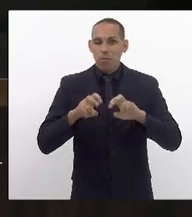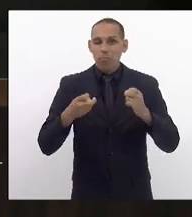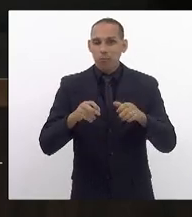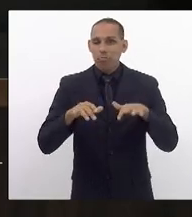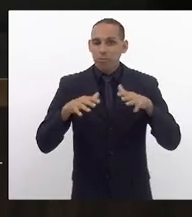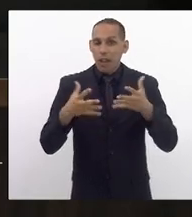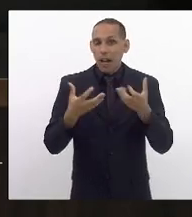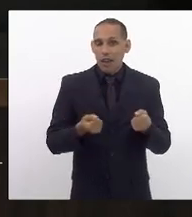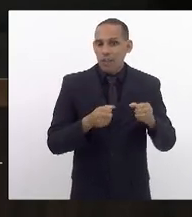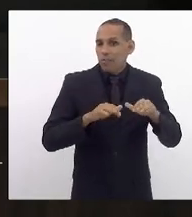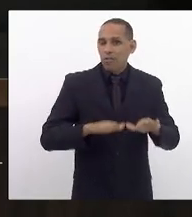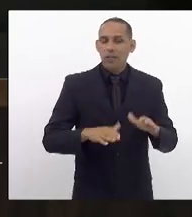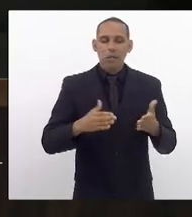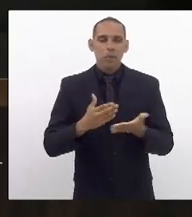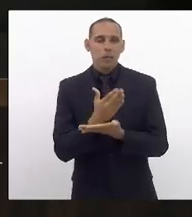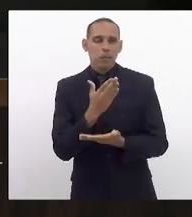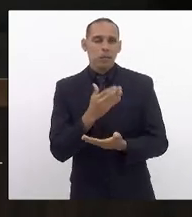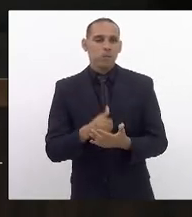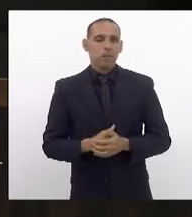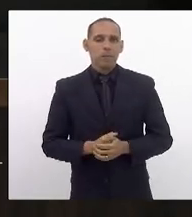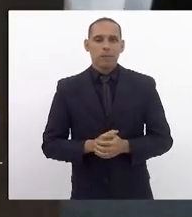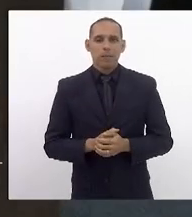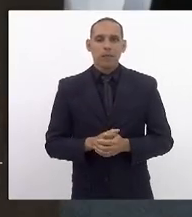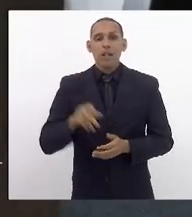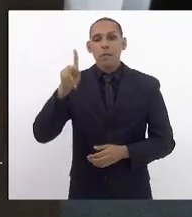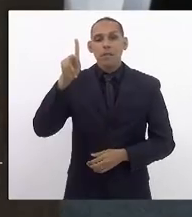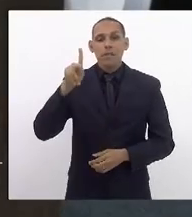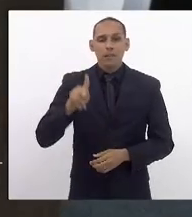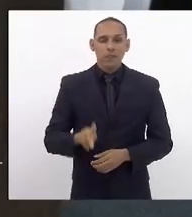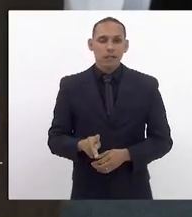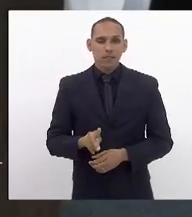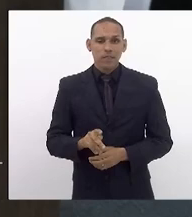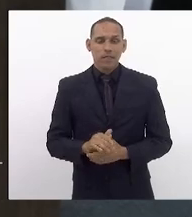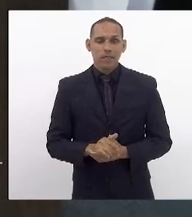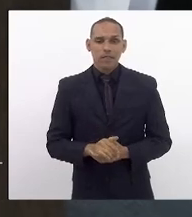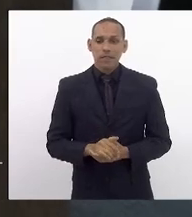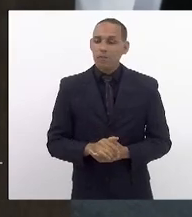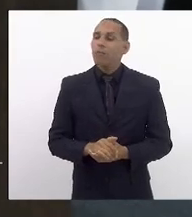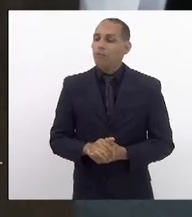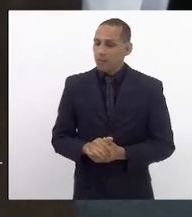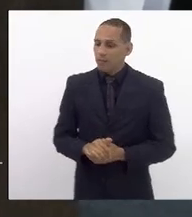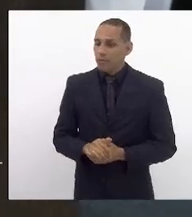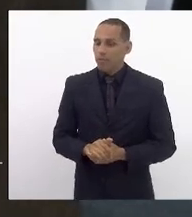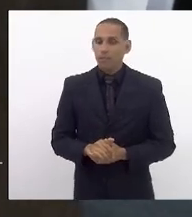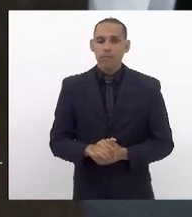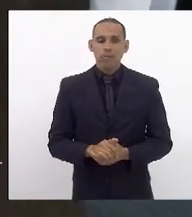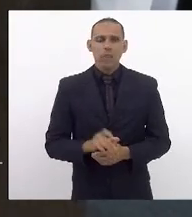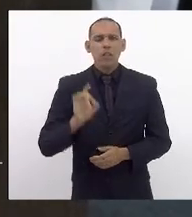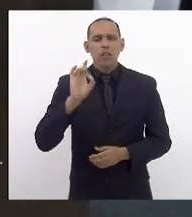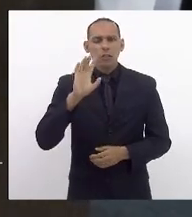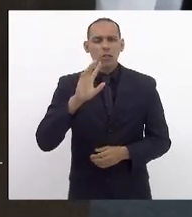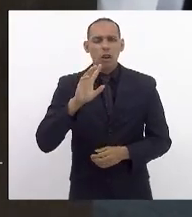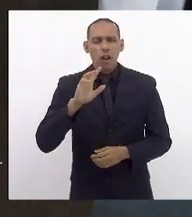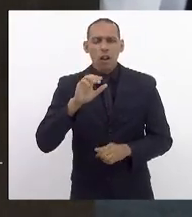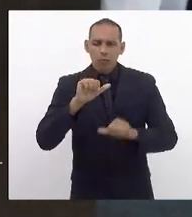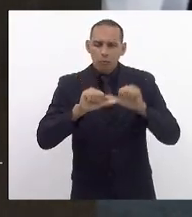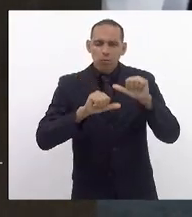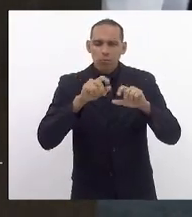estão. Aprovado. Senhora Presidente. Autógrafo. Presidente, não, deputado. Só uma correção.